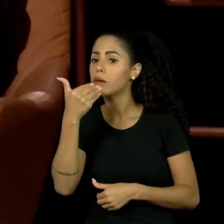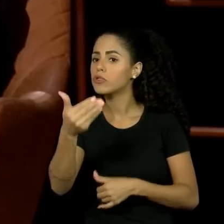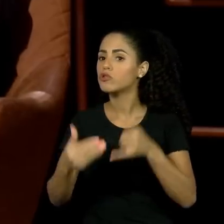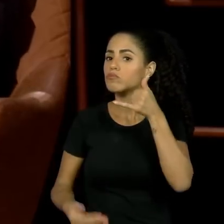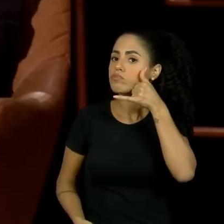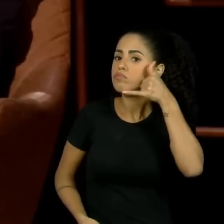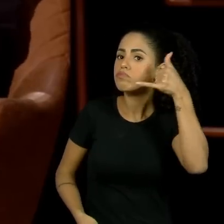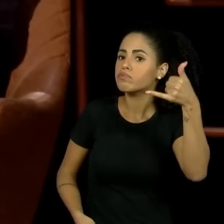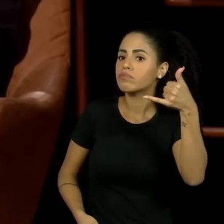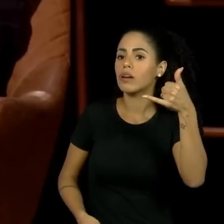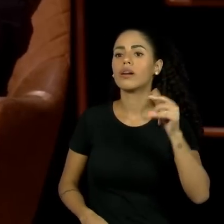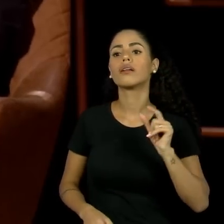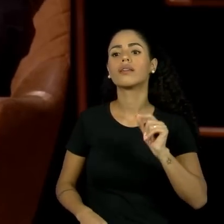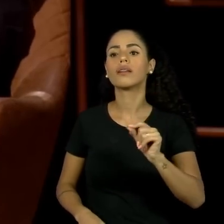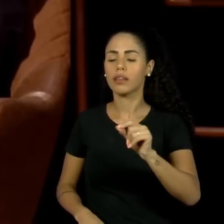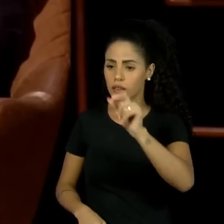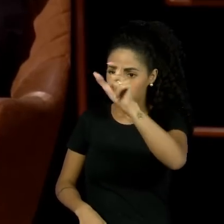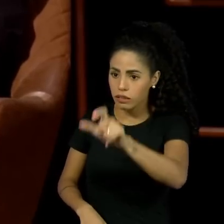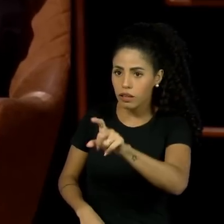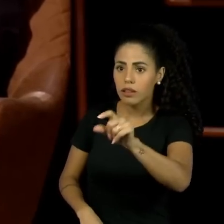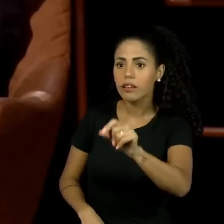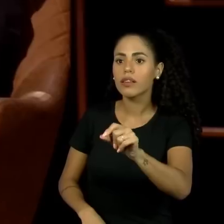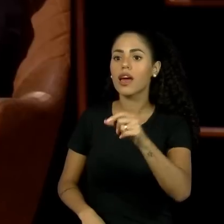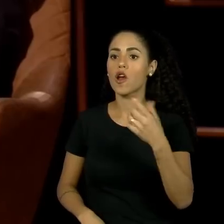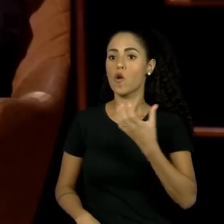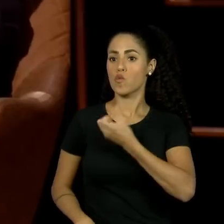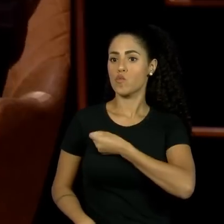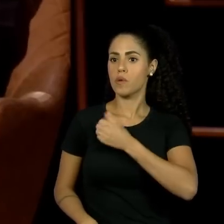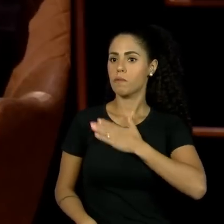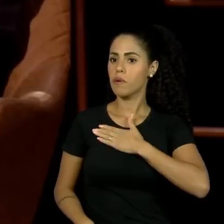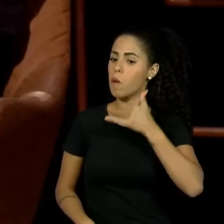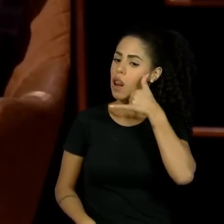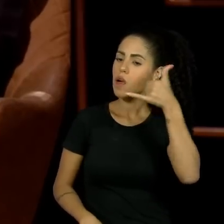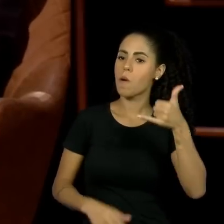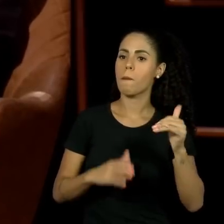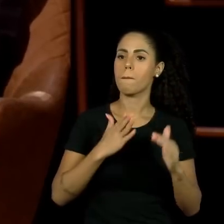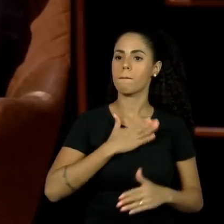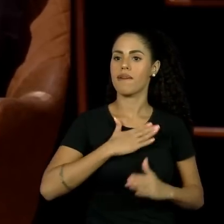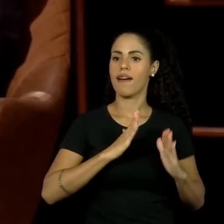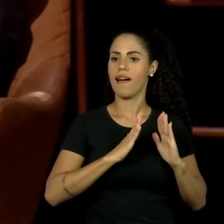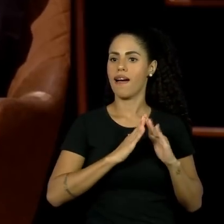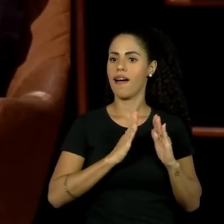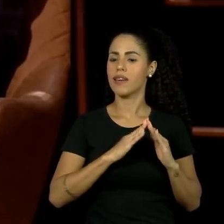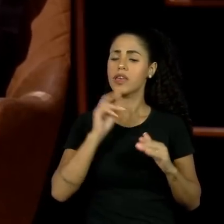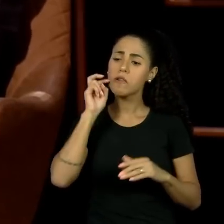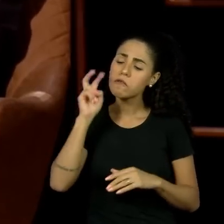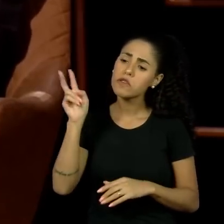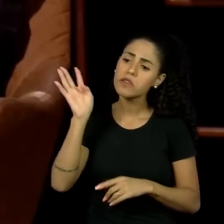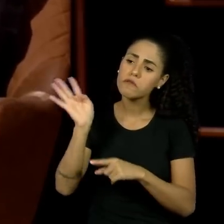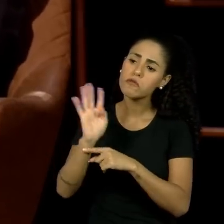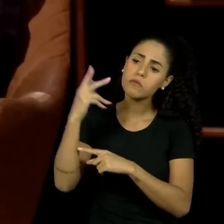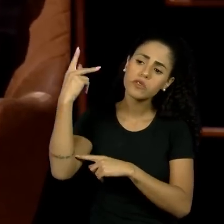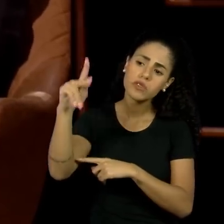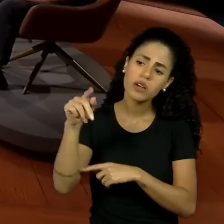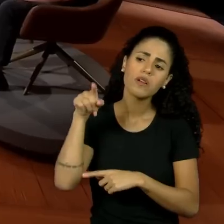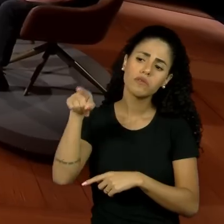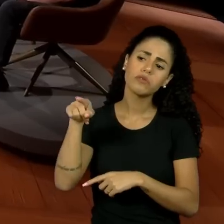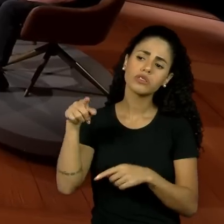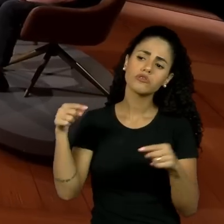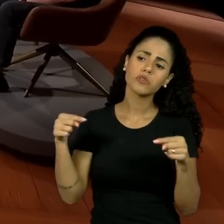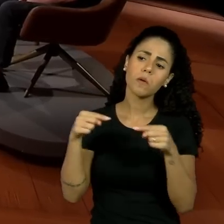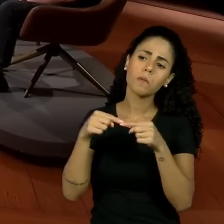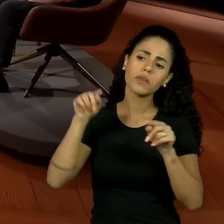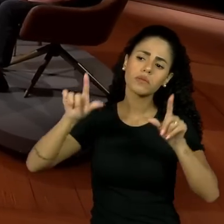agência, descobriu meu telefone, ligou para minha casa e falou assim, olha, eu vi um filme seu, eu acho que você tem que fazer